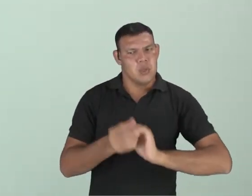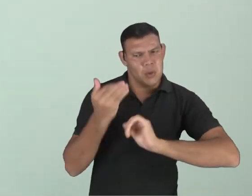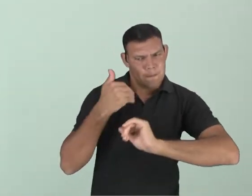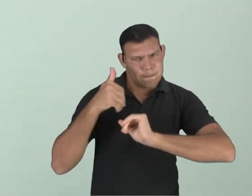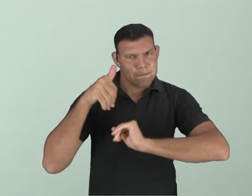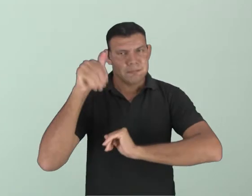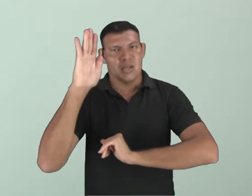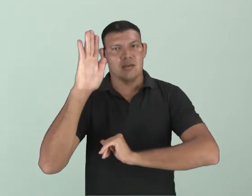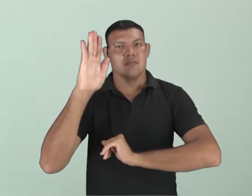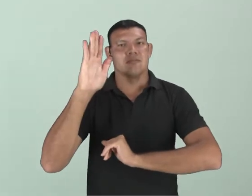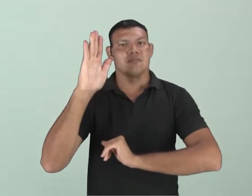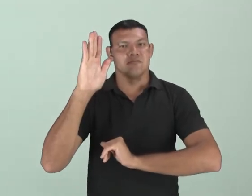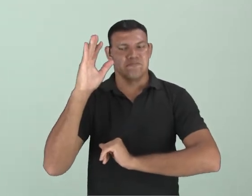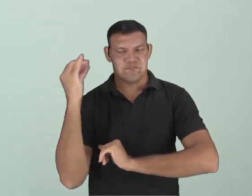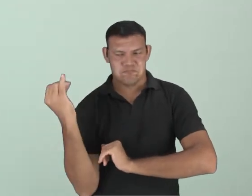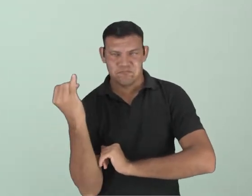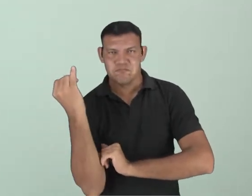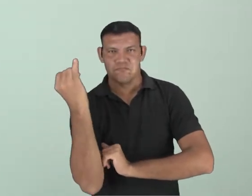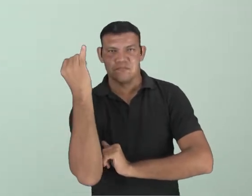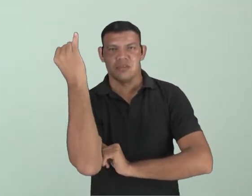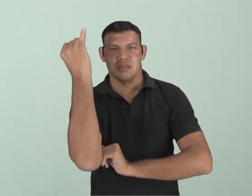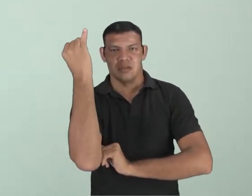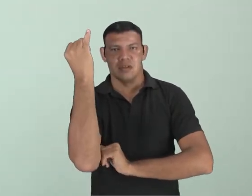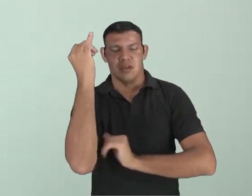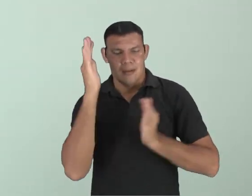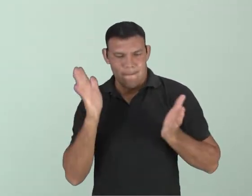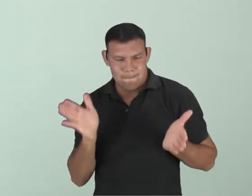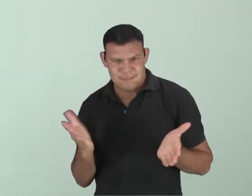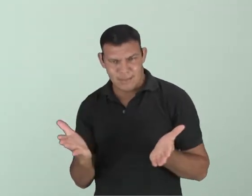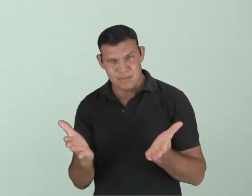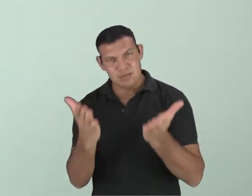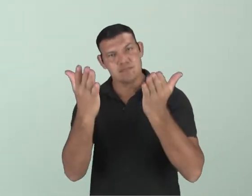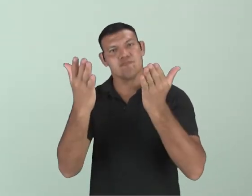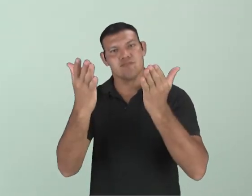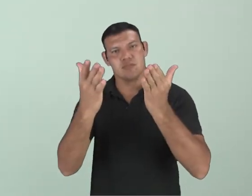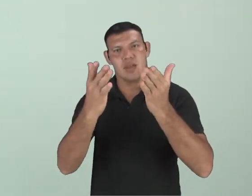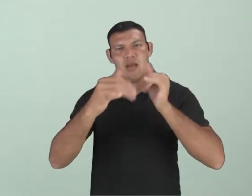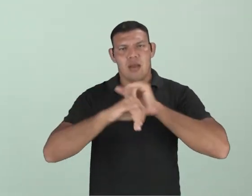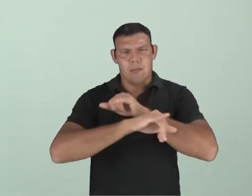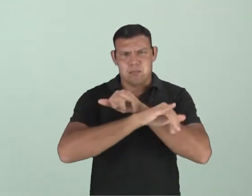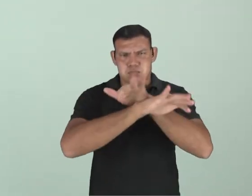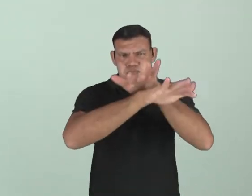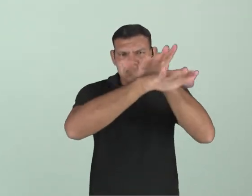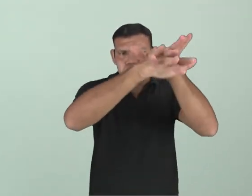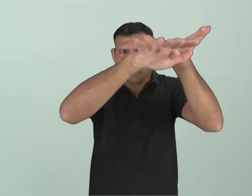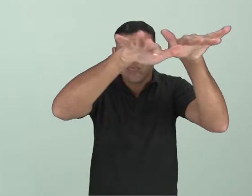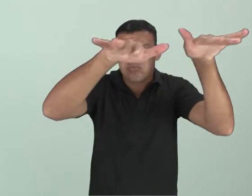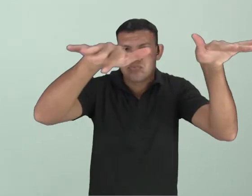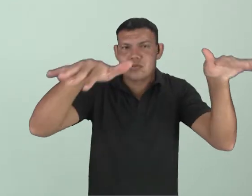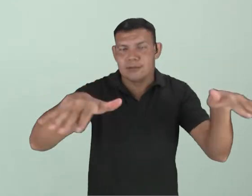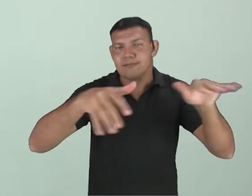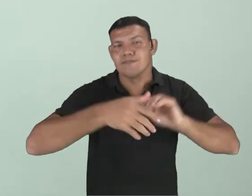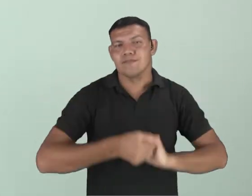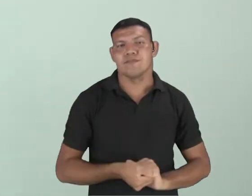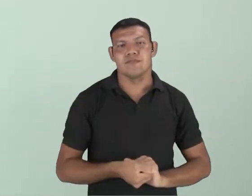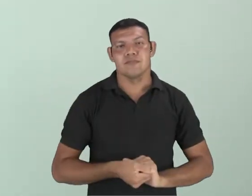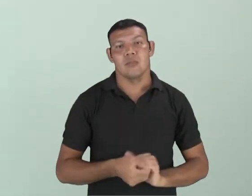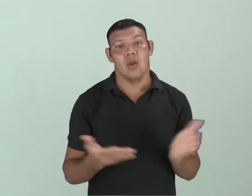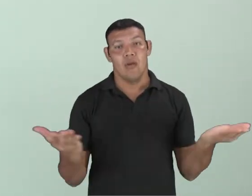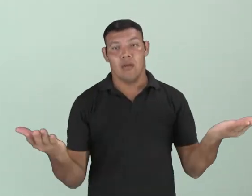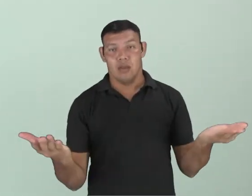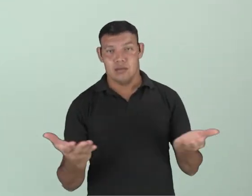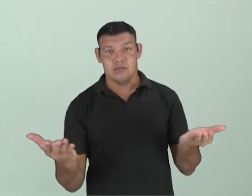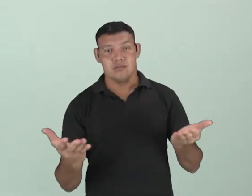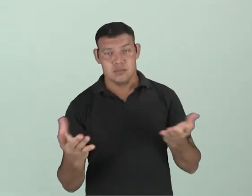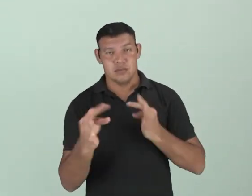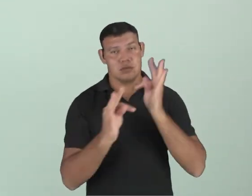aí, digamos assim, ela impulsionou, ela se expandiu. Percebemos que